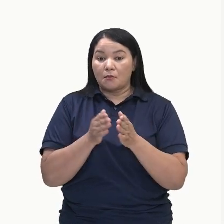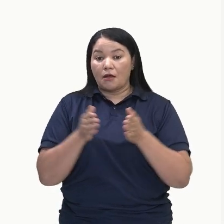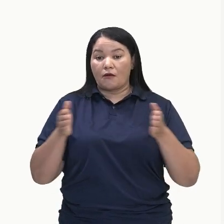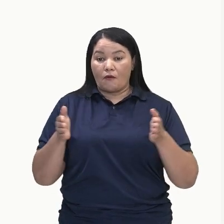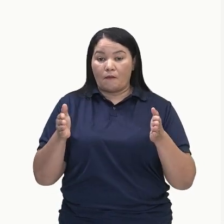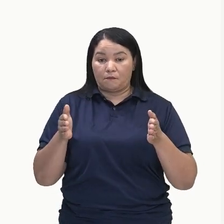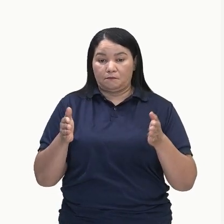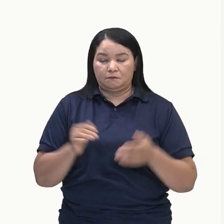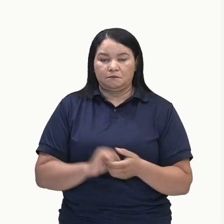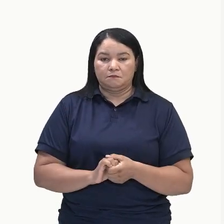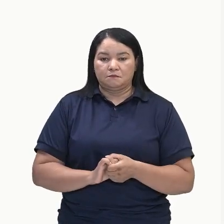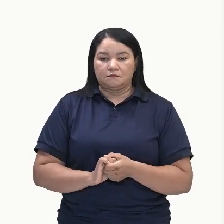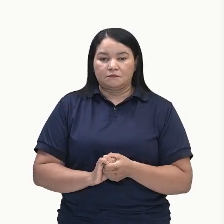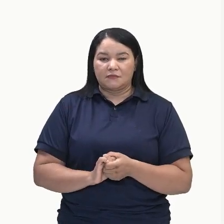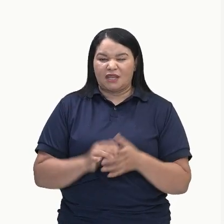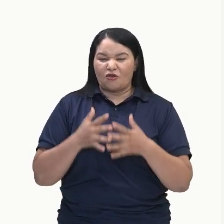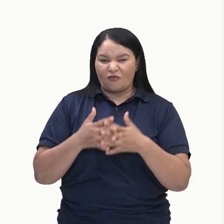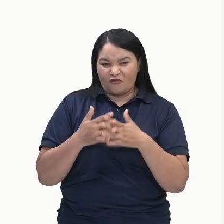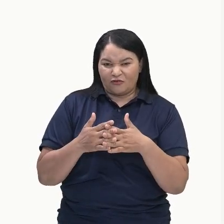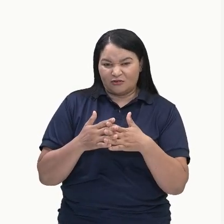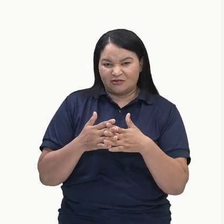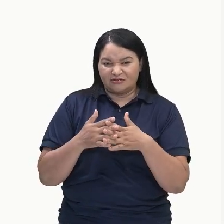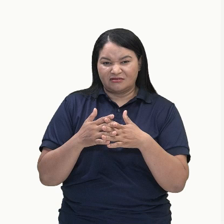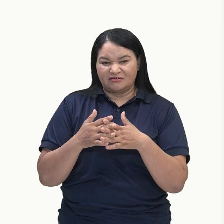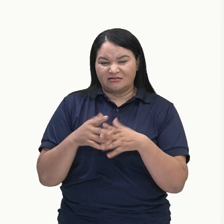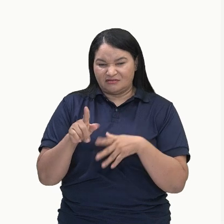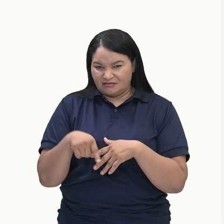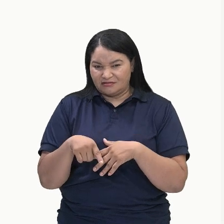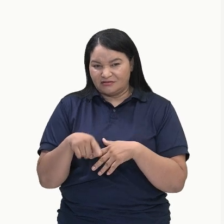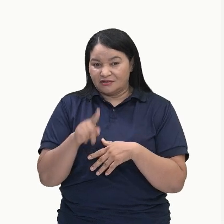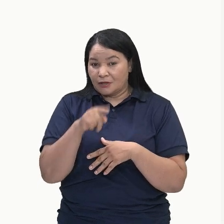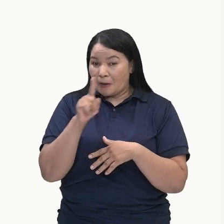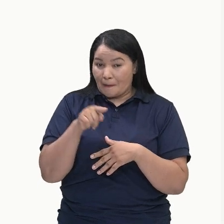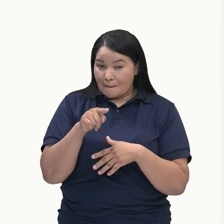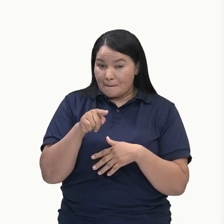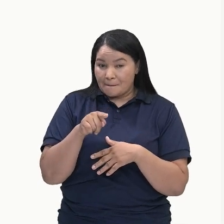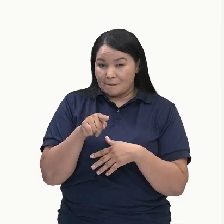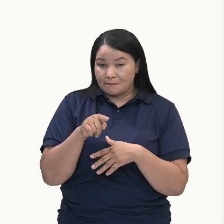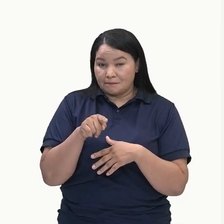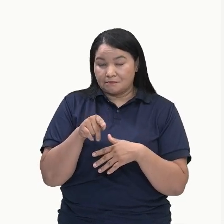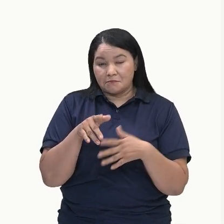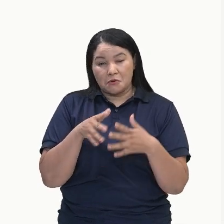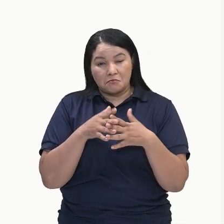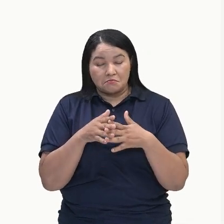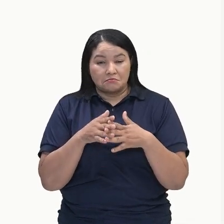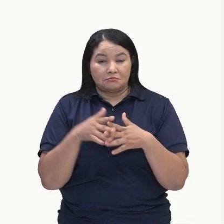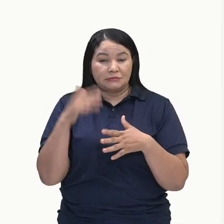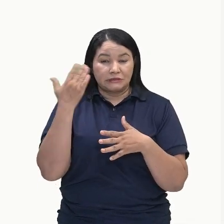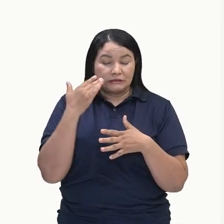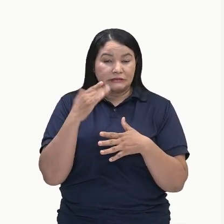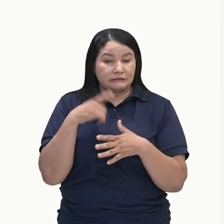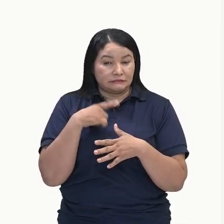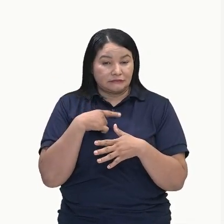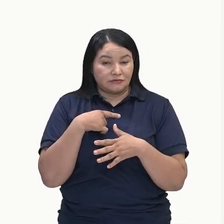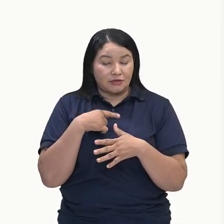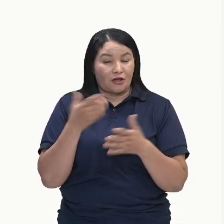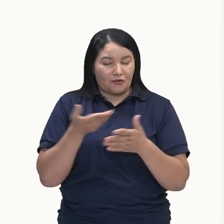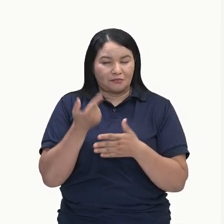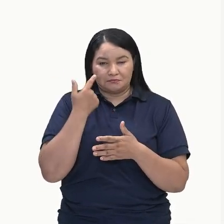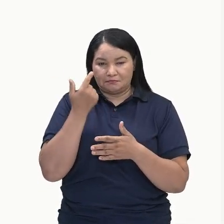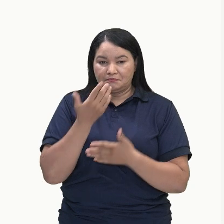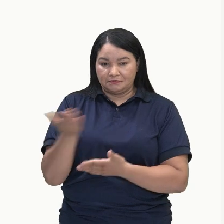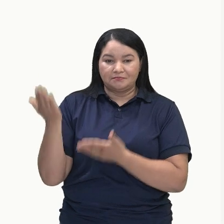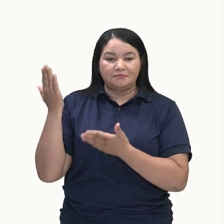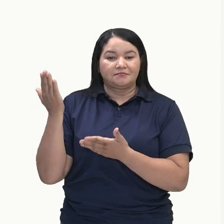triângulo. Ficou confuso? Ficou ruim aí para entender essa condição de existência? Vem aqui comigo